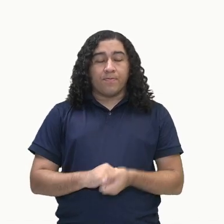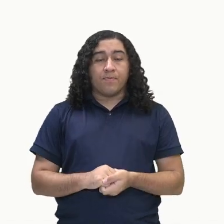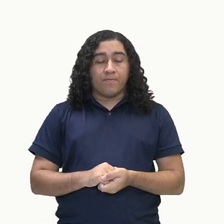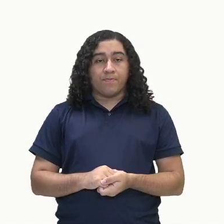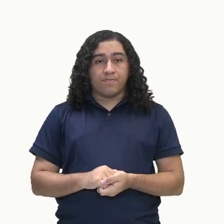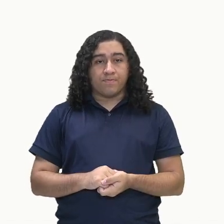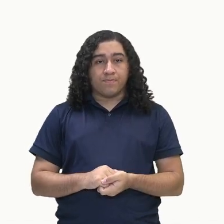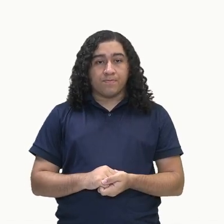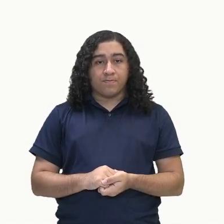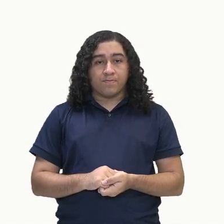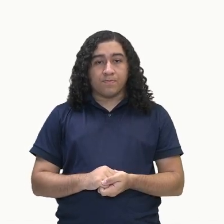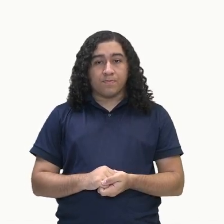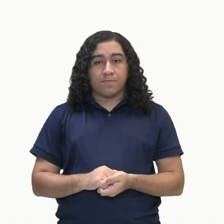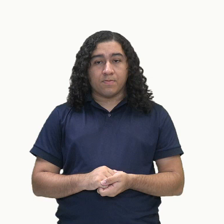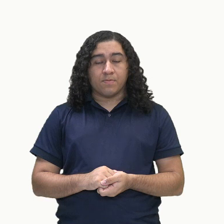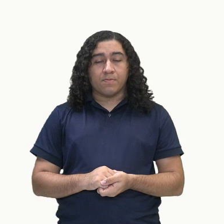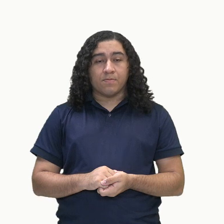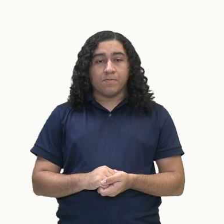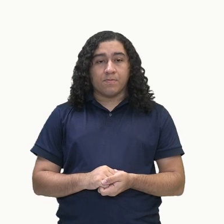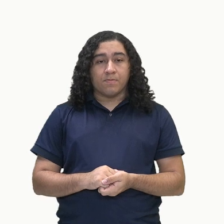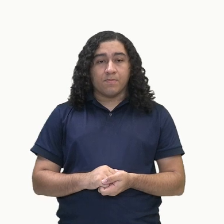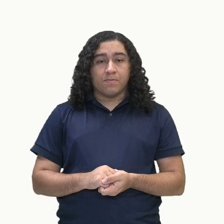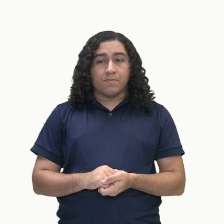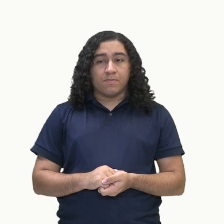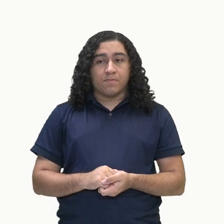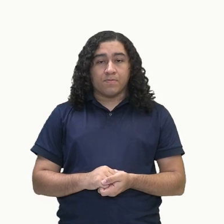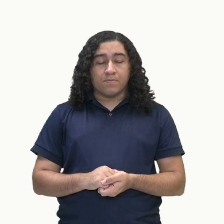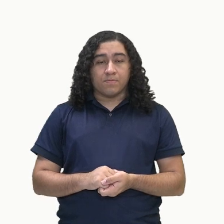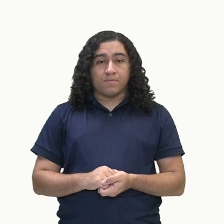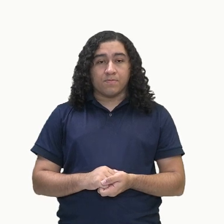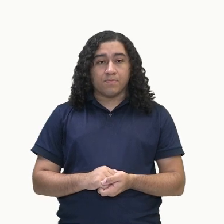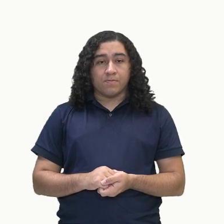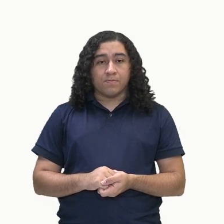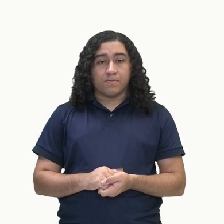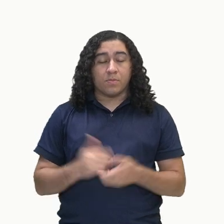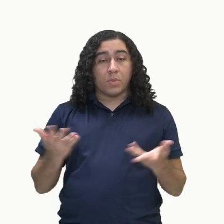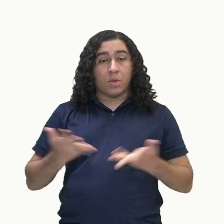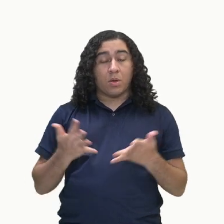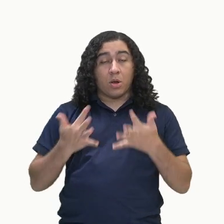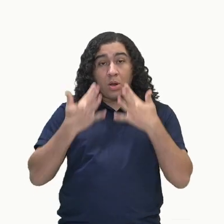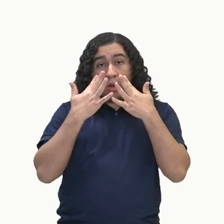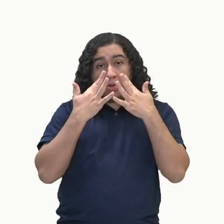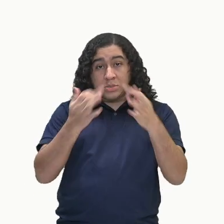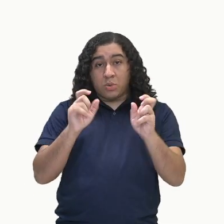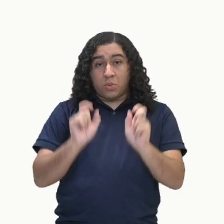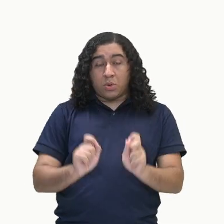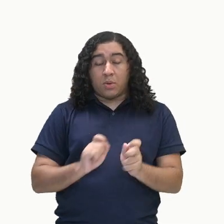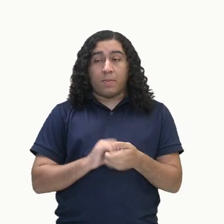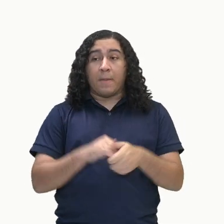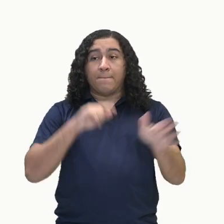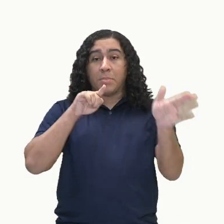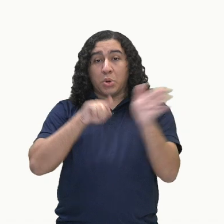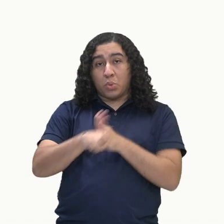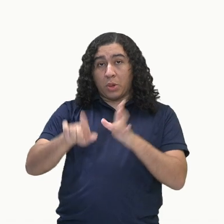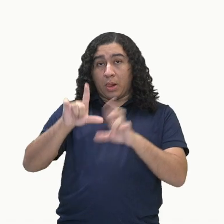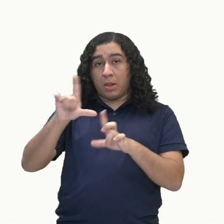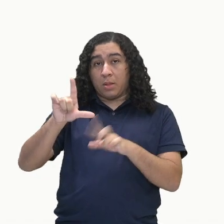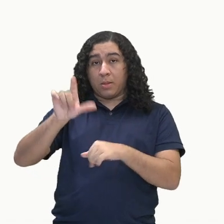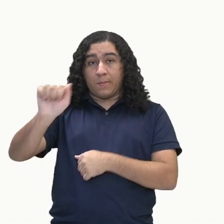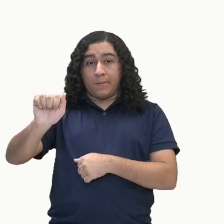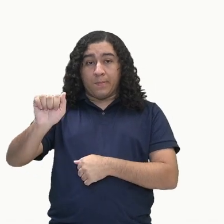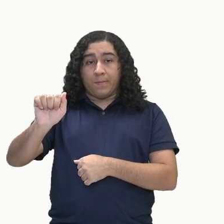aí bem ok. Vamos aí agora ver as nossas perguntas. Aí o nosso item